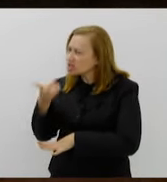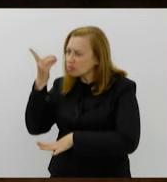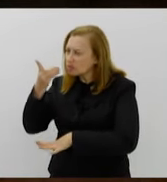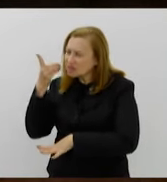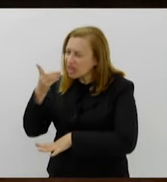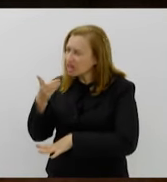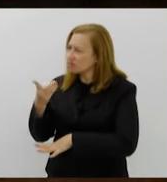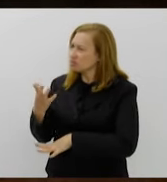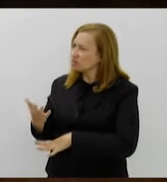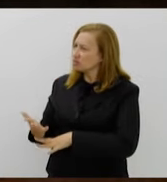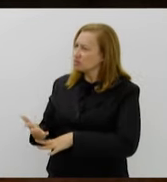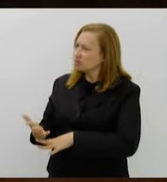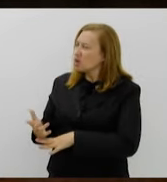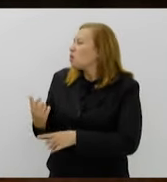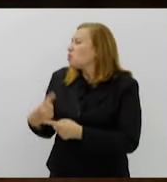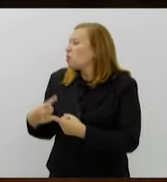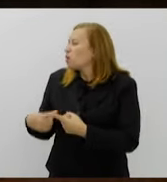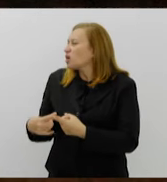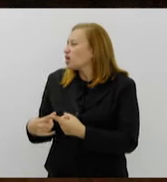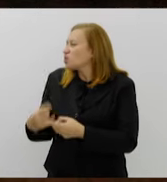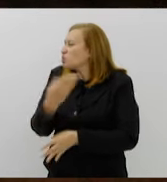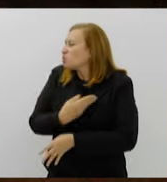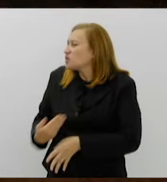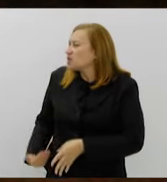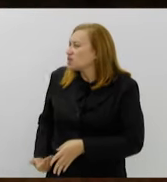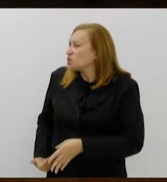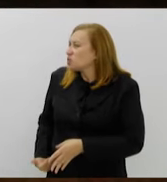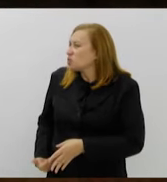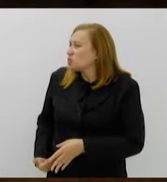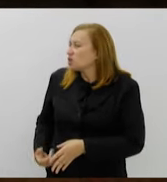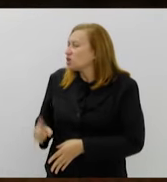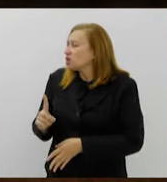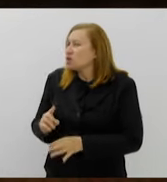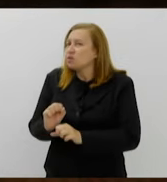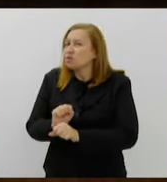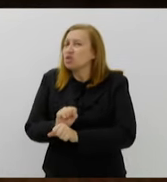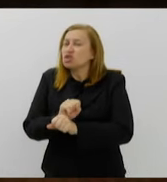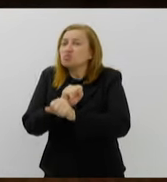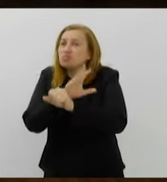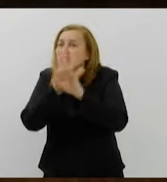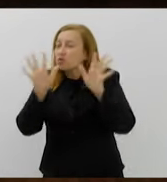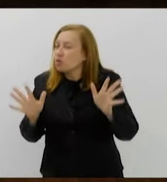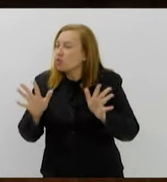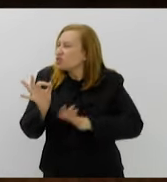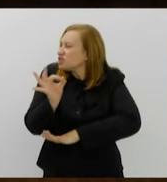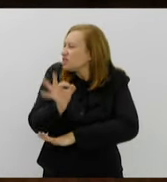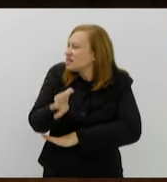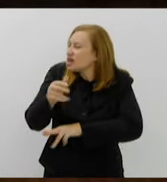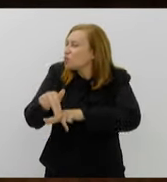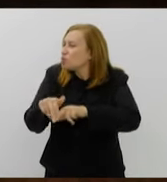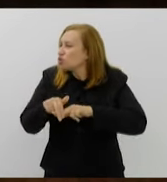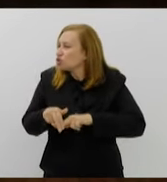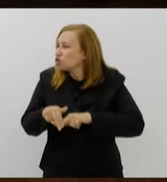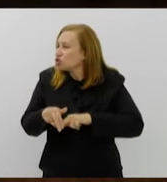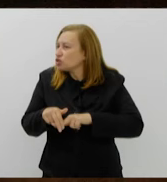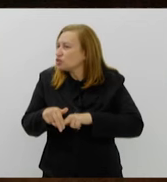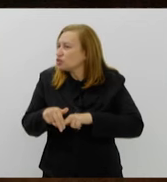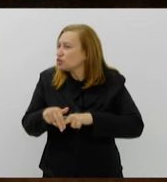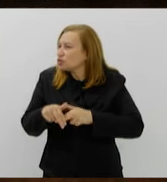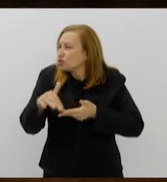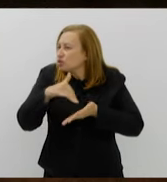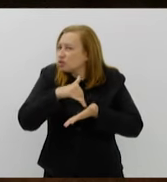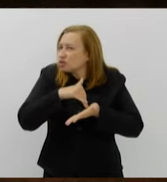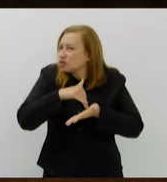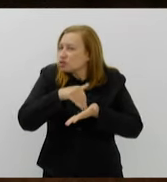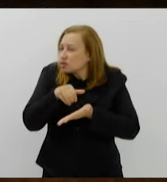gastaram Por que o governador não esclareceu de fato o motivo da exoneração